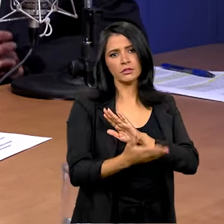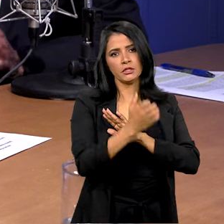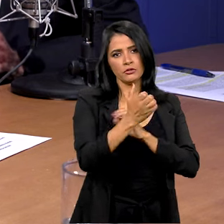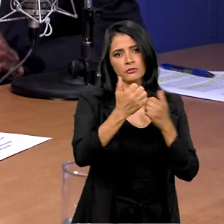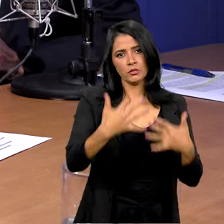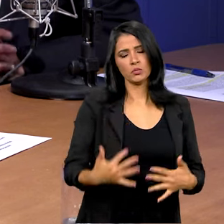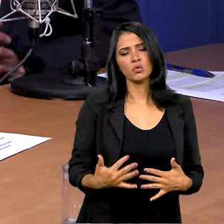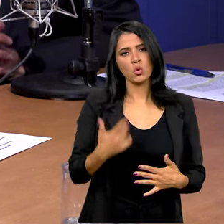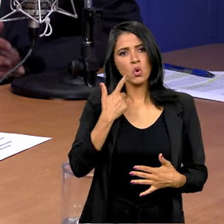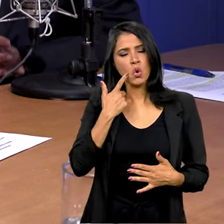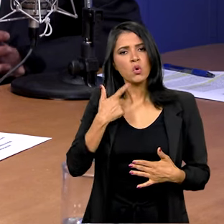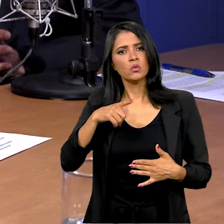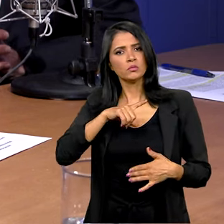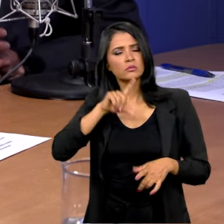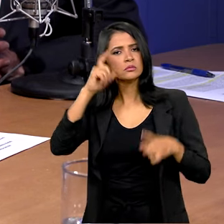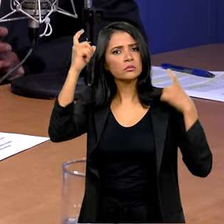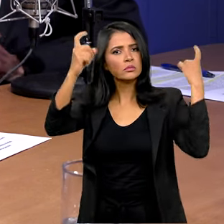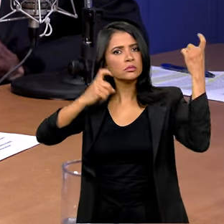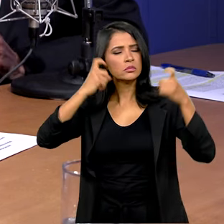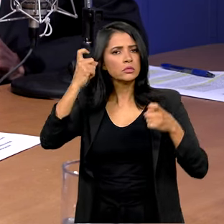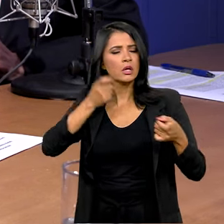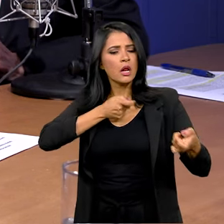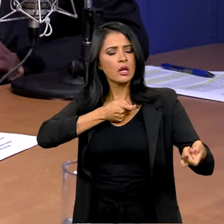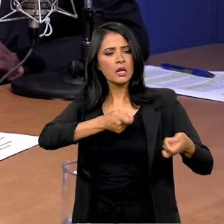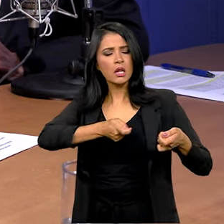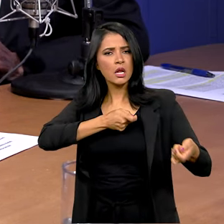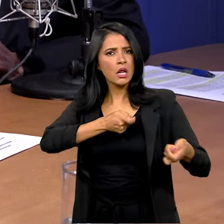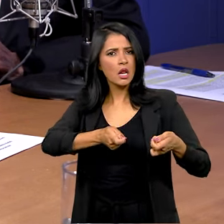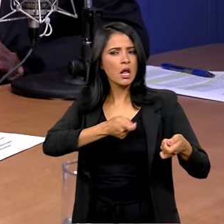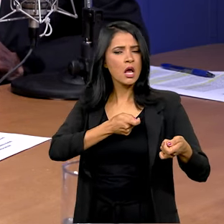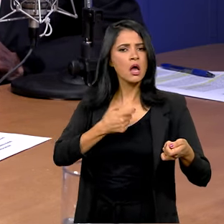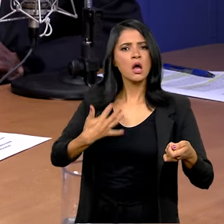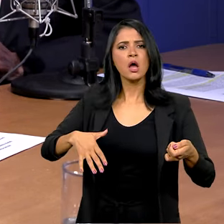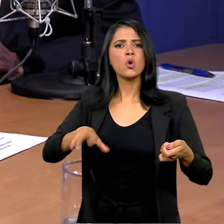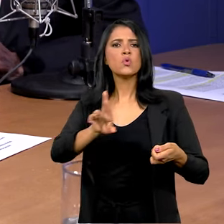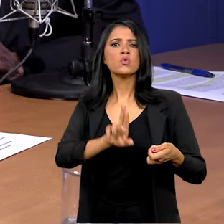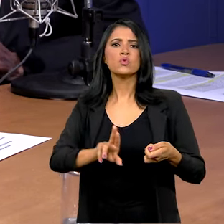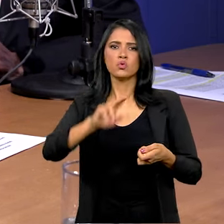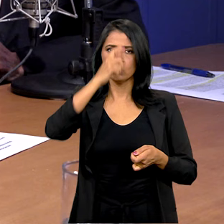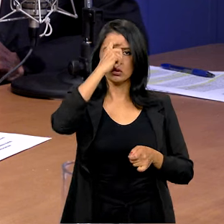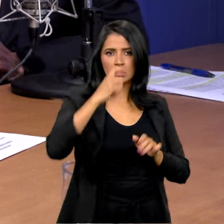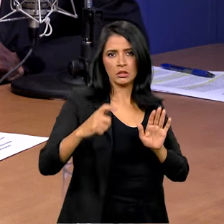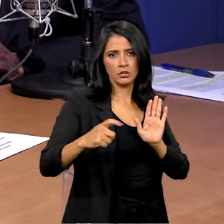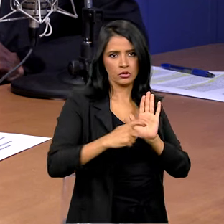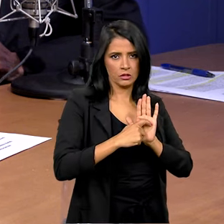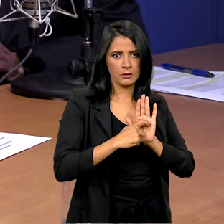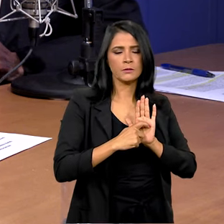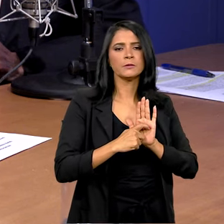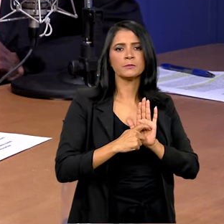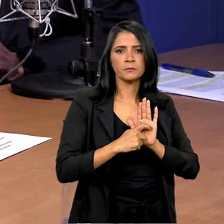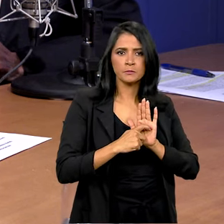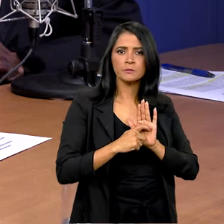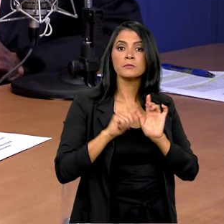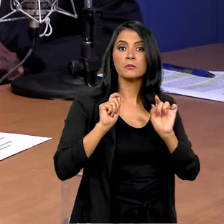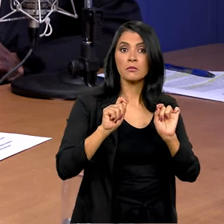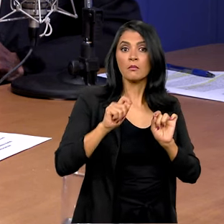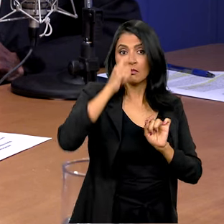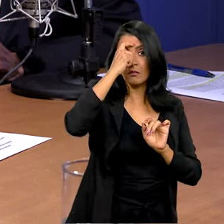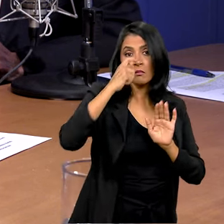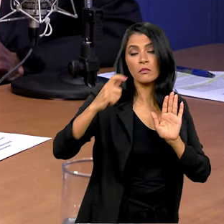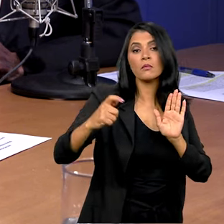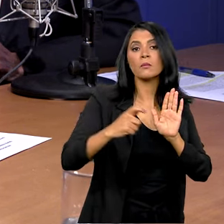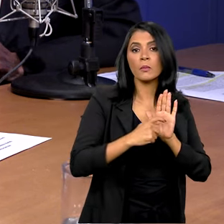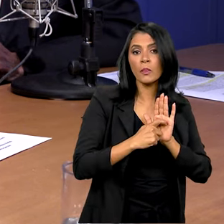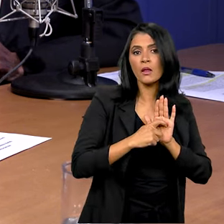você menciona nós temos uma preocupação muito grande com o controle do uso da inteligência artificial para que a